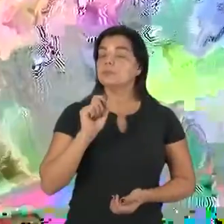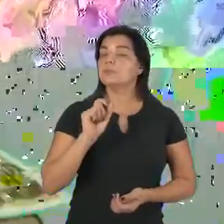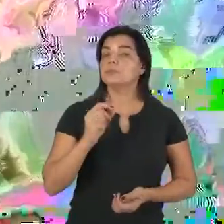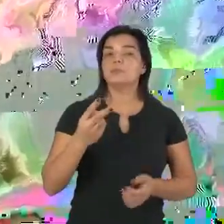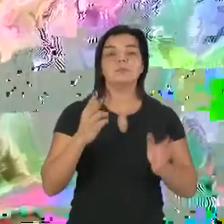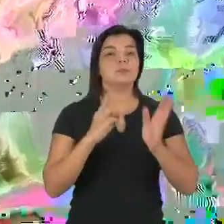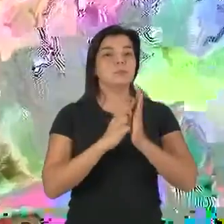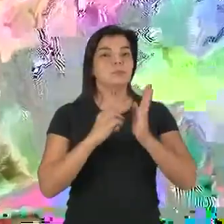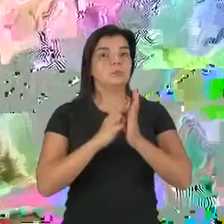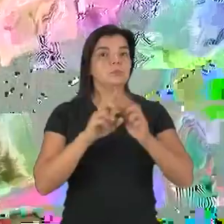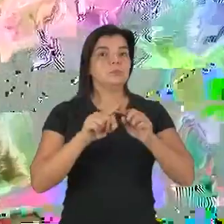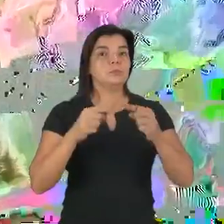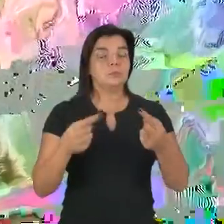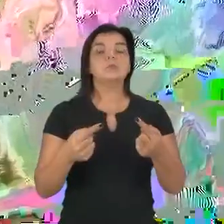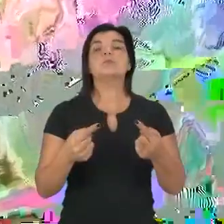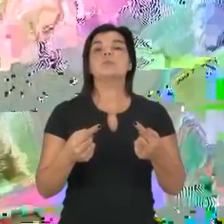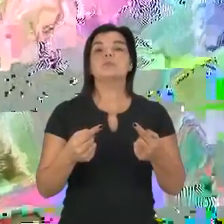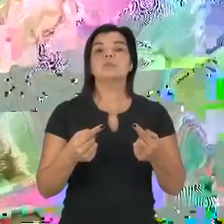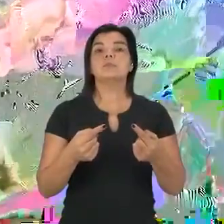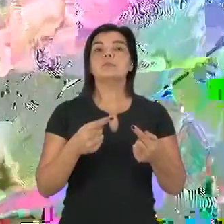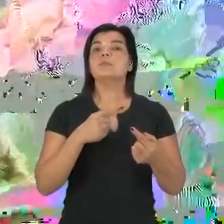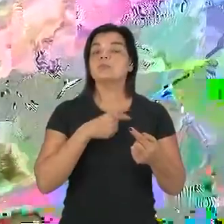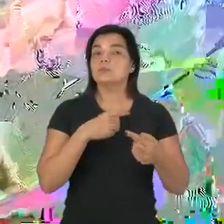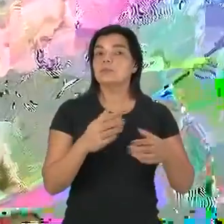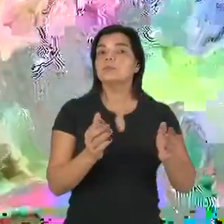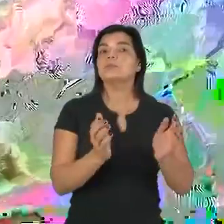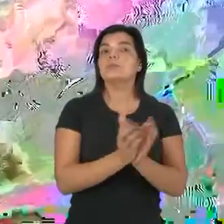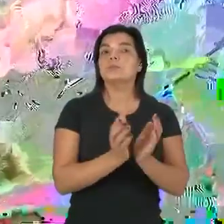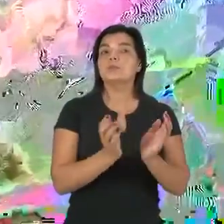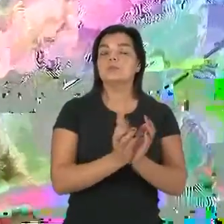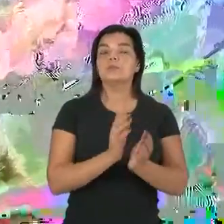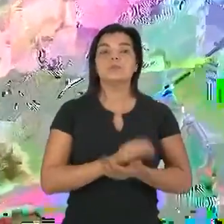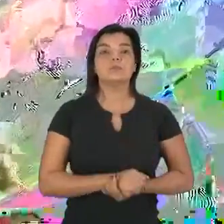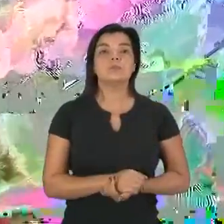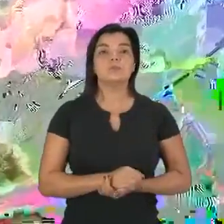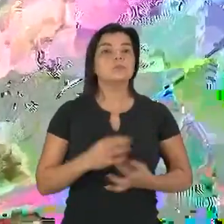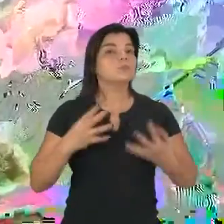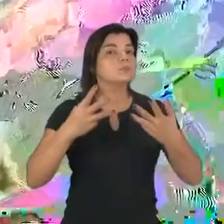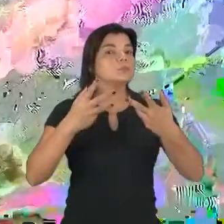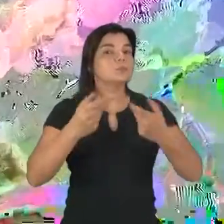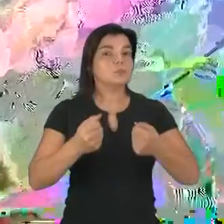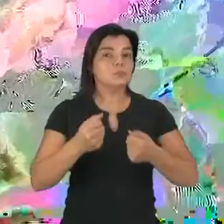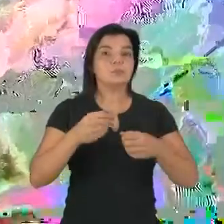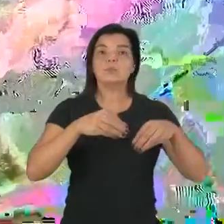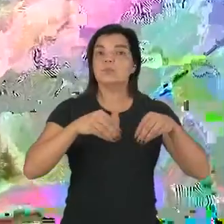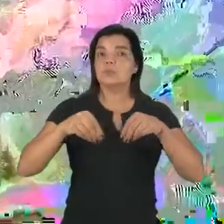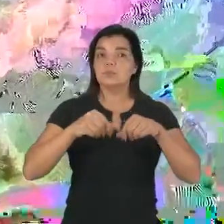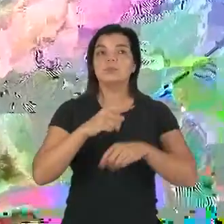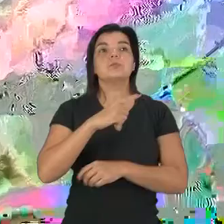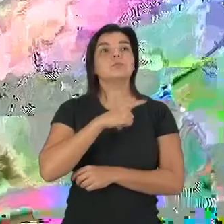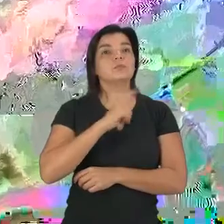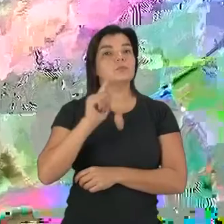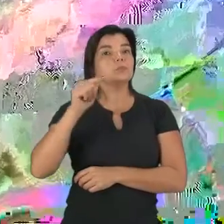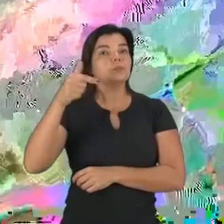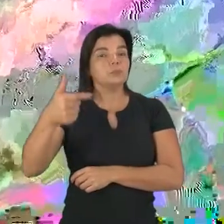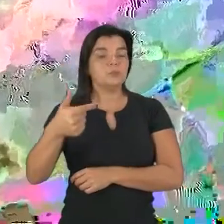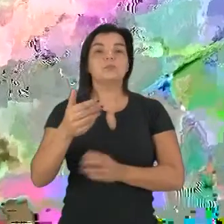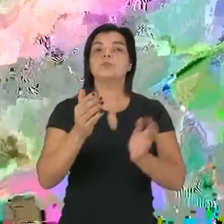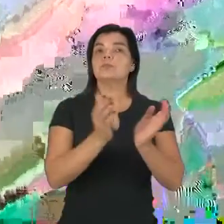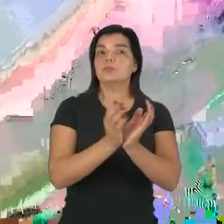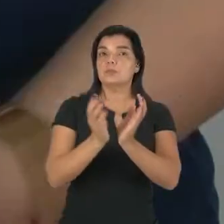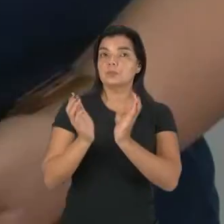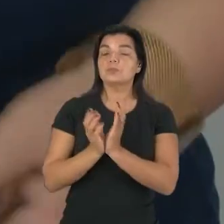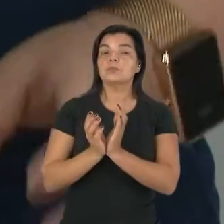indígenas. Porém, aqui havia uma tribo, mas no interior de todo o território haviam outras